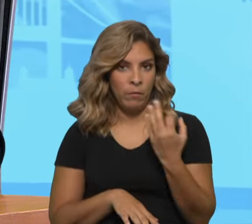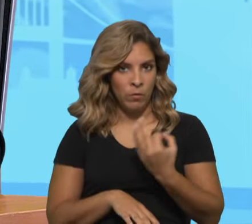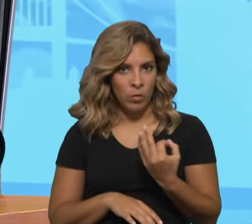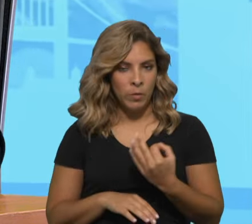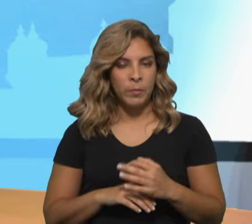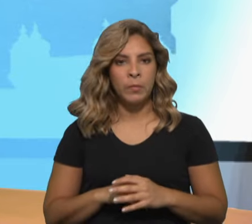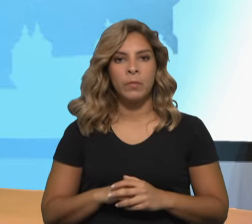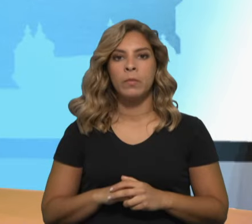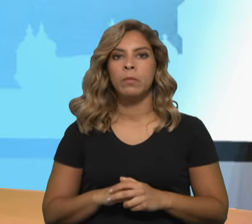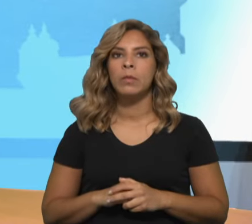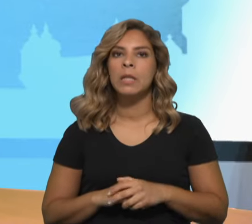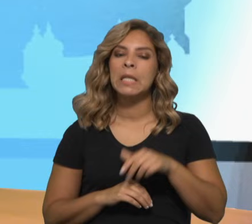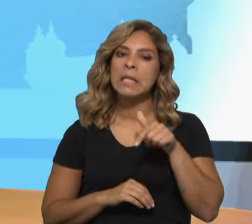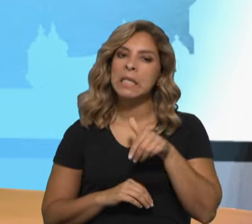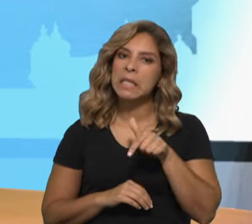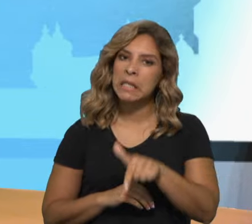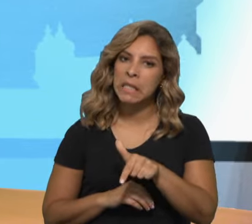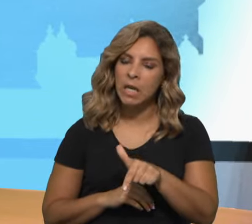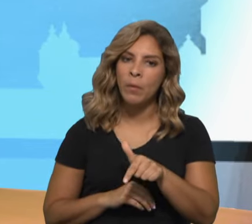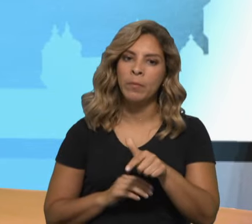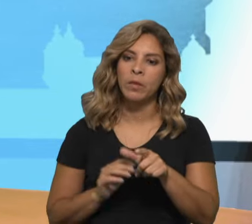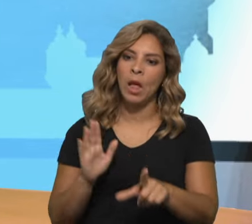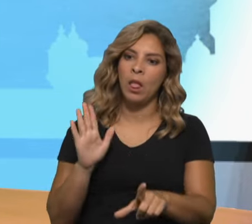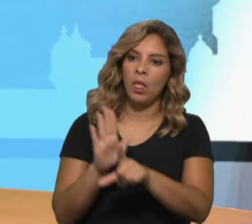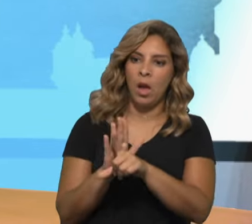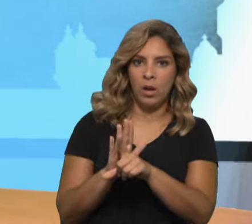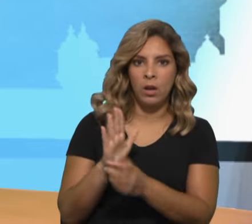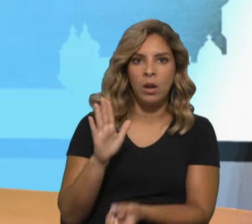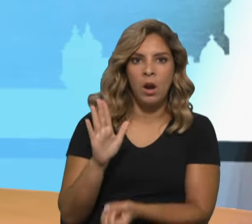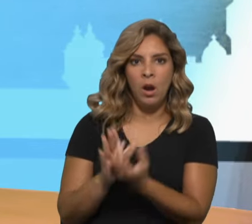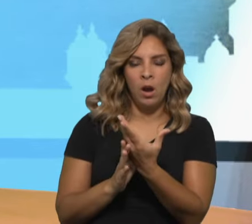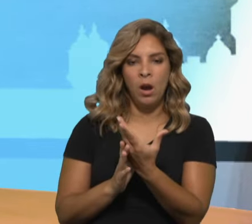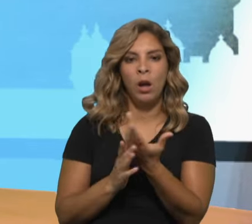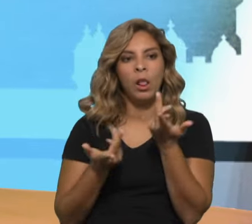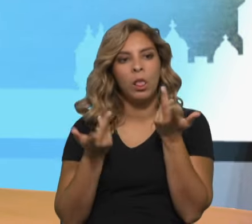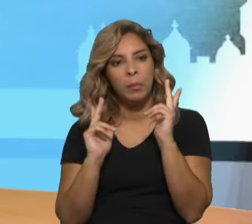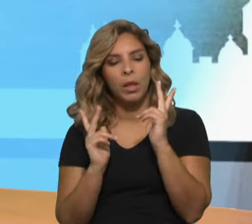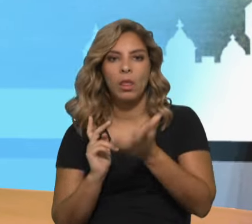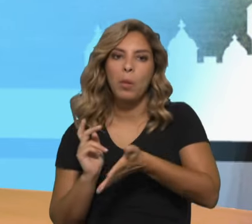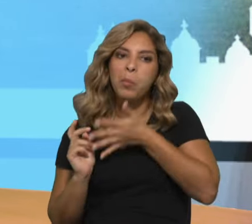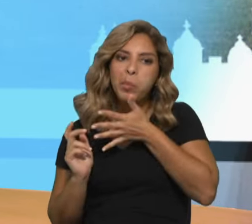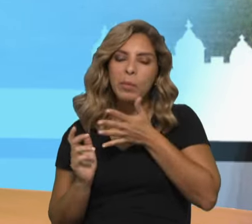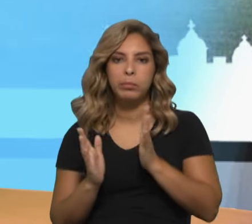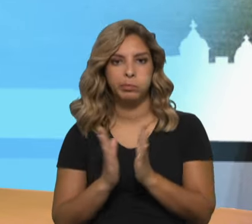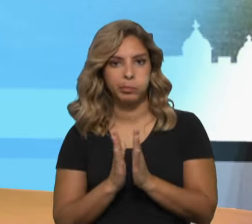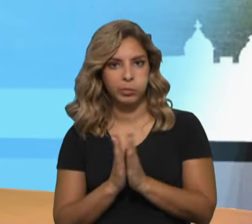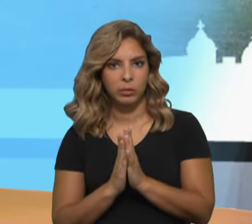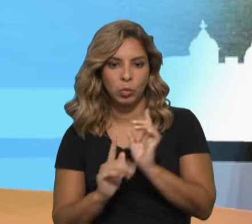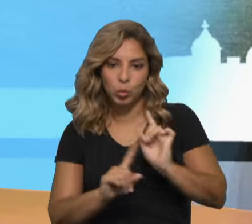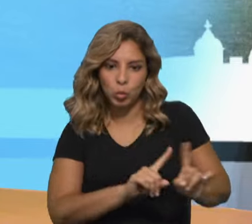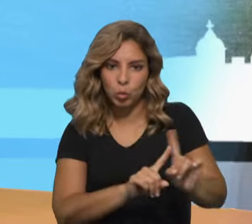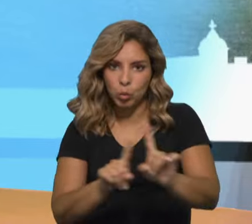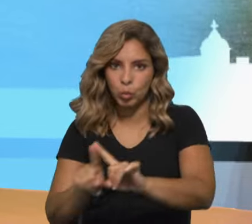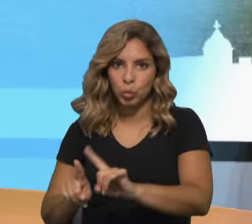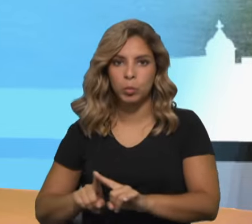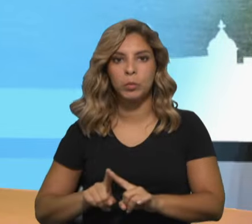a esta distância desta lei, da criação desta Lei de Liberdade Religiosa, e olhando para